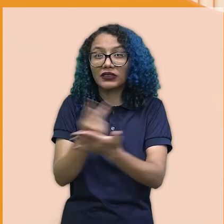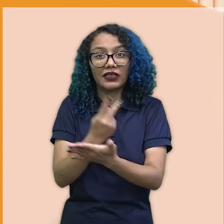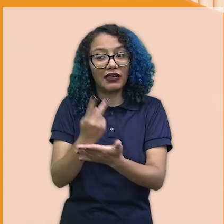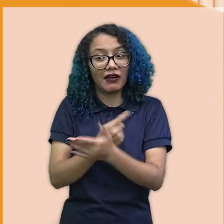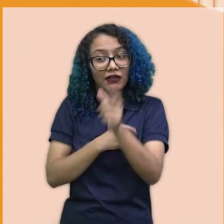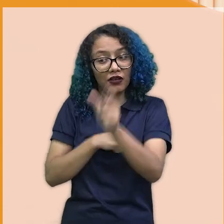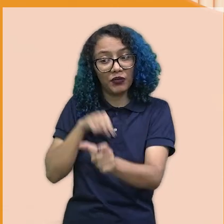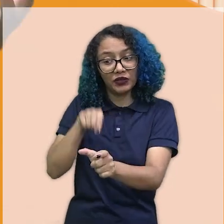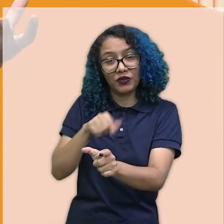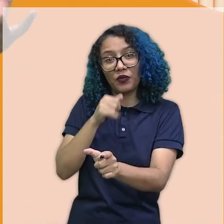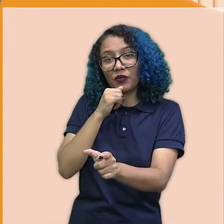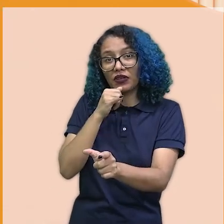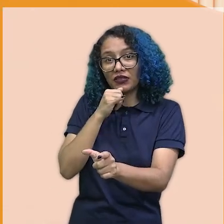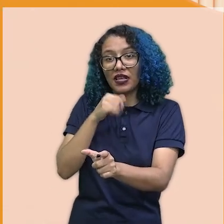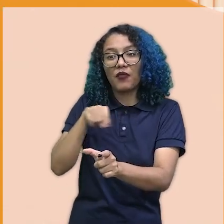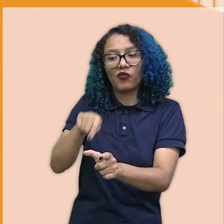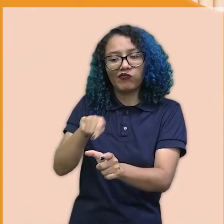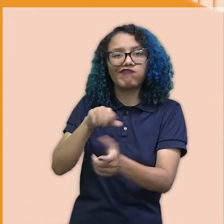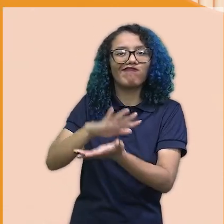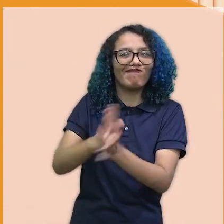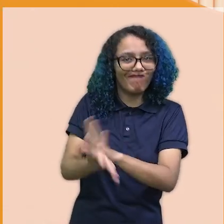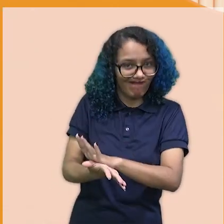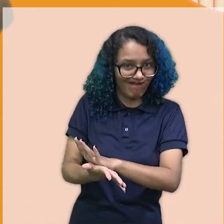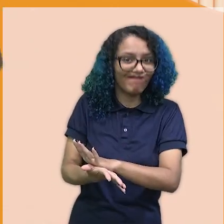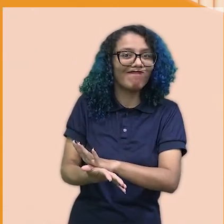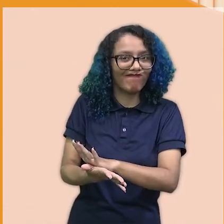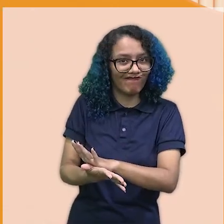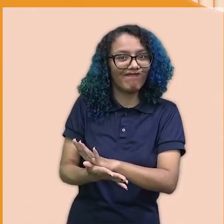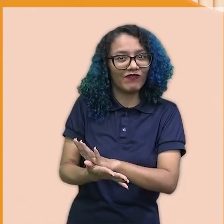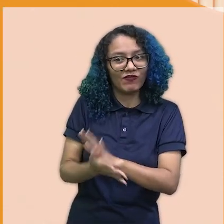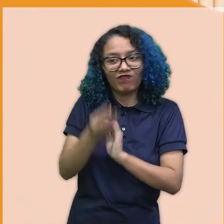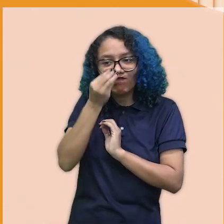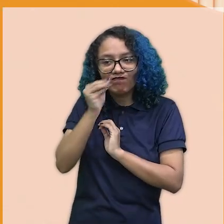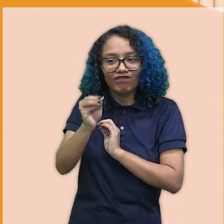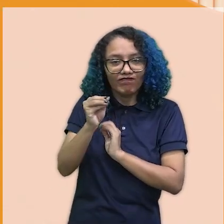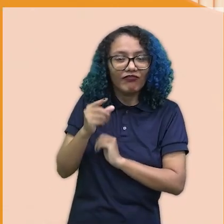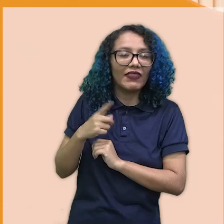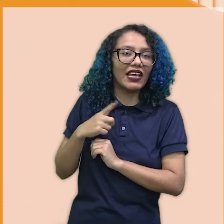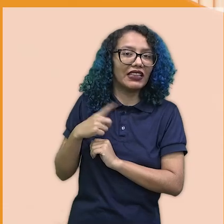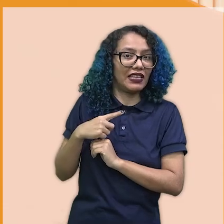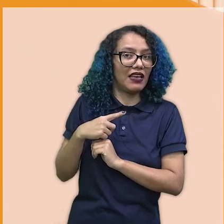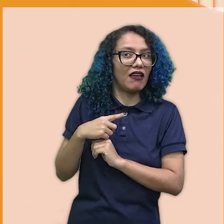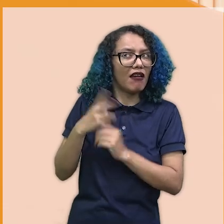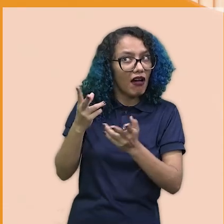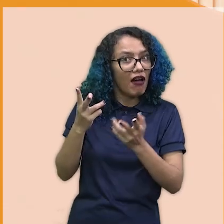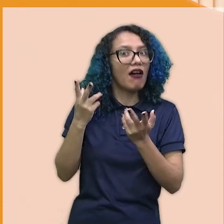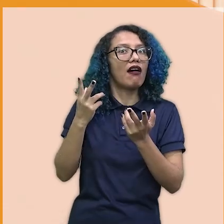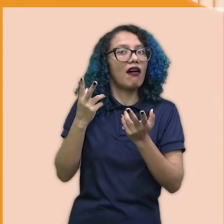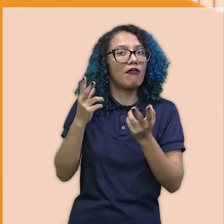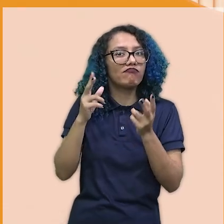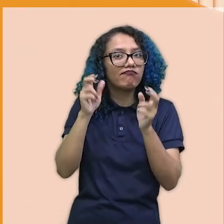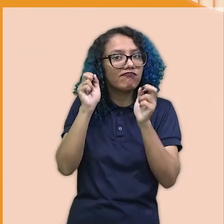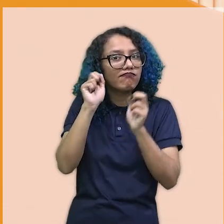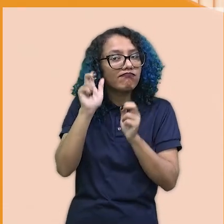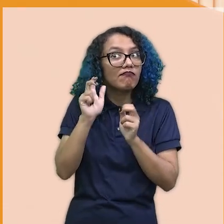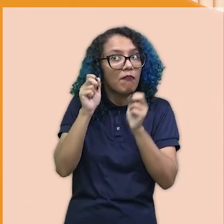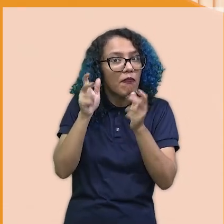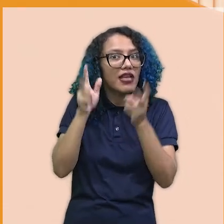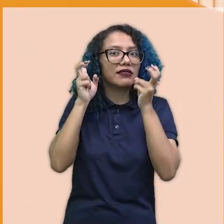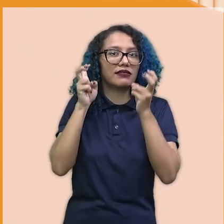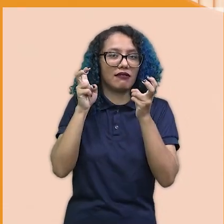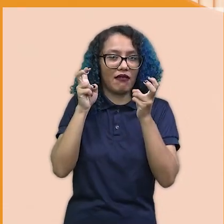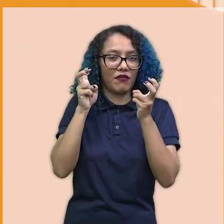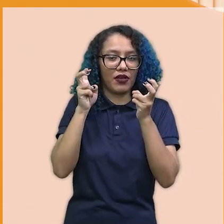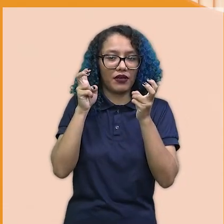Aquela pessoa está sendo discriminada, está sendo rejeitada. Então, aquilo ali se